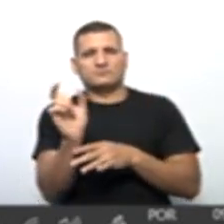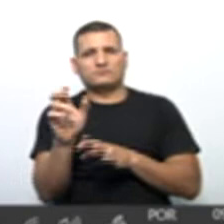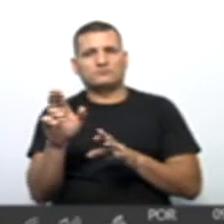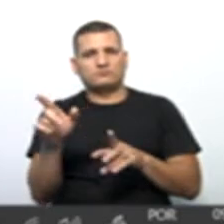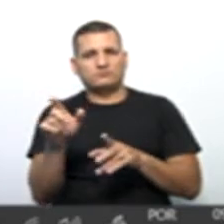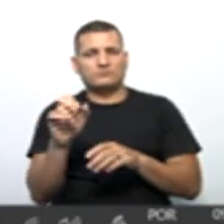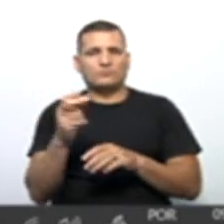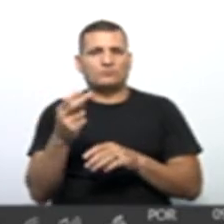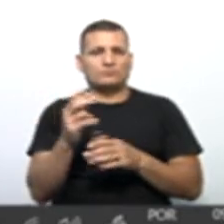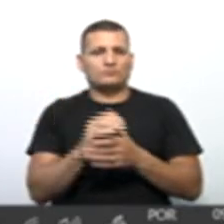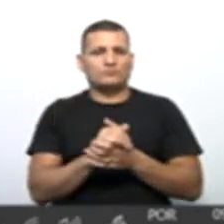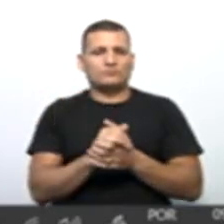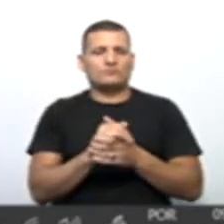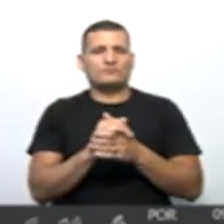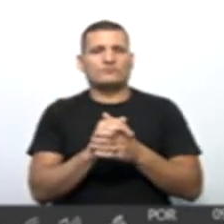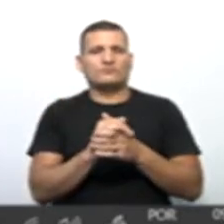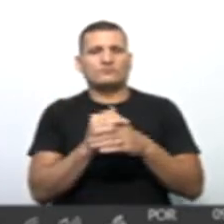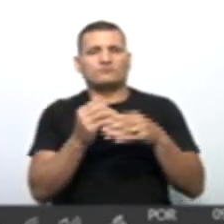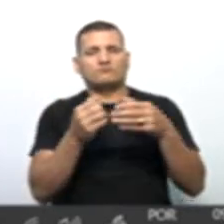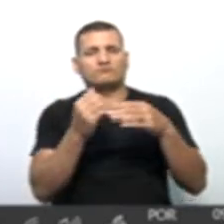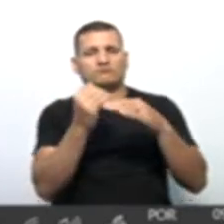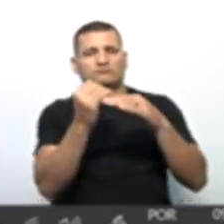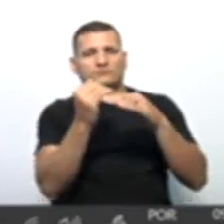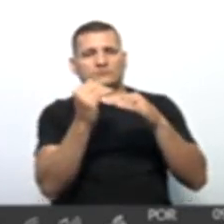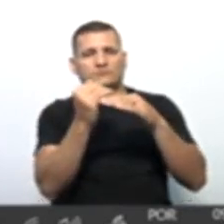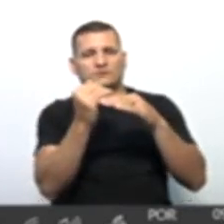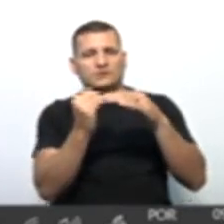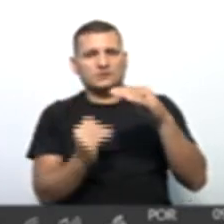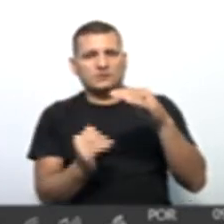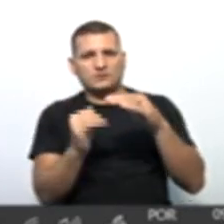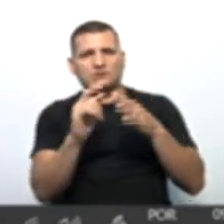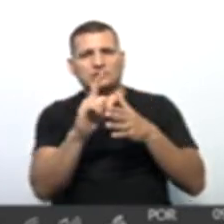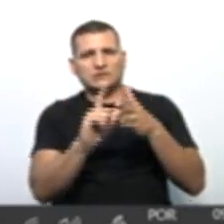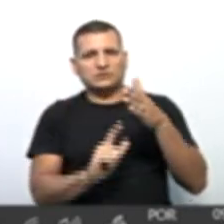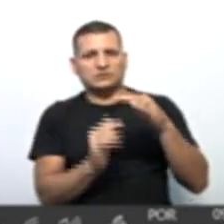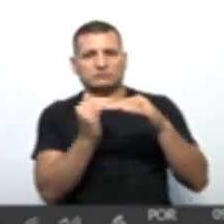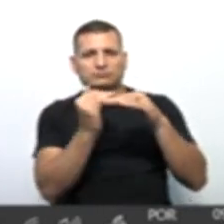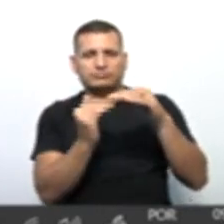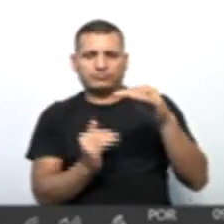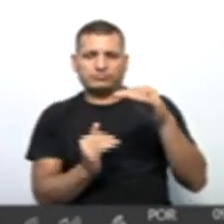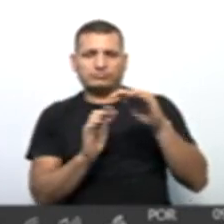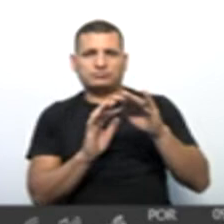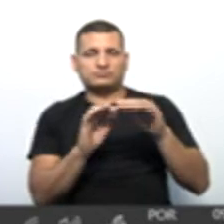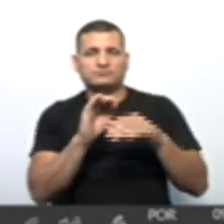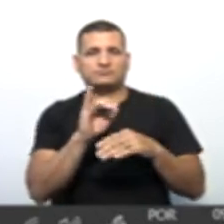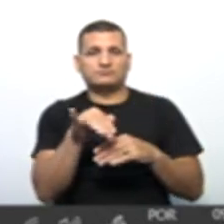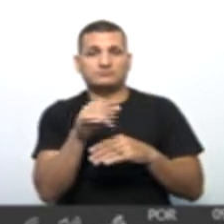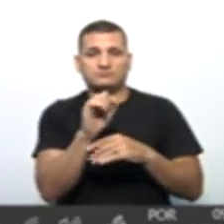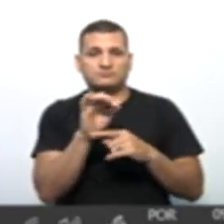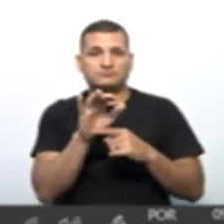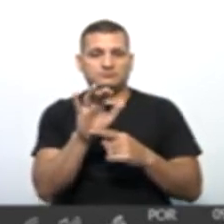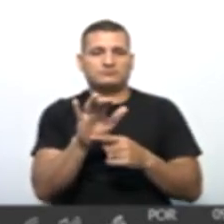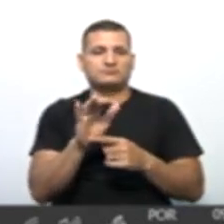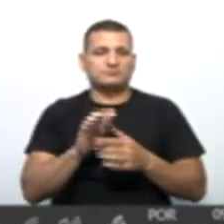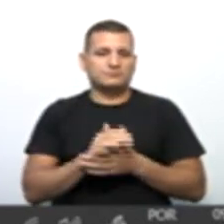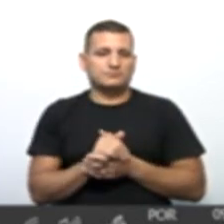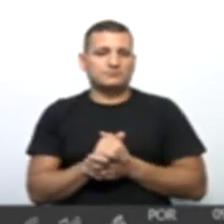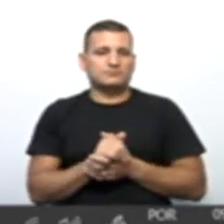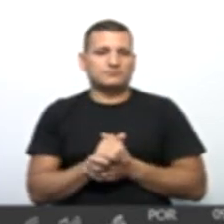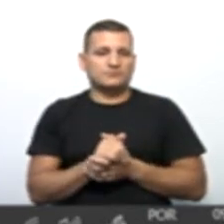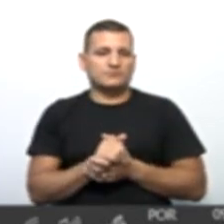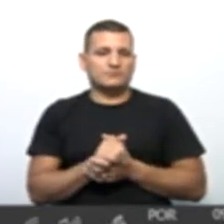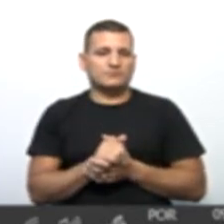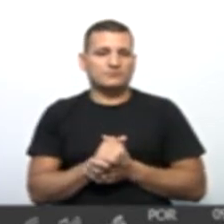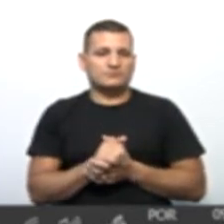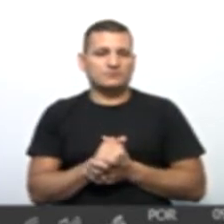mais mas bonitinha o presidente insiste em não deixar o site bonito então javascript ajudar isso daí há aqui